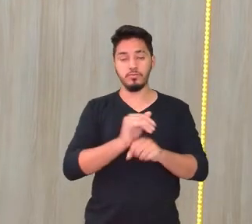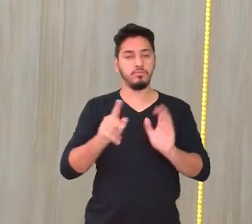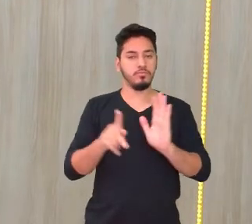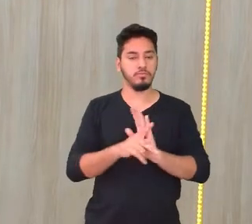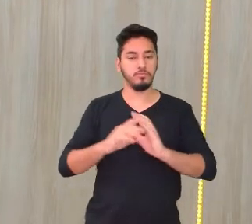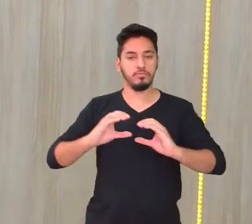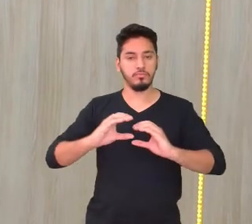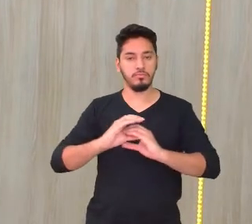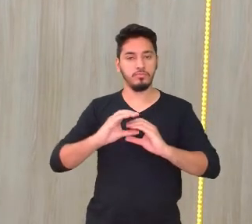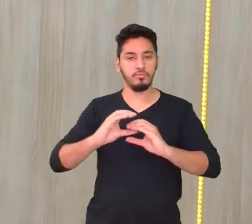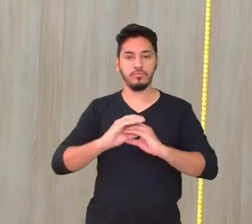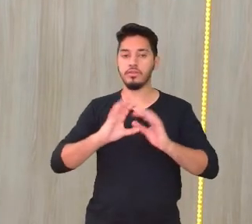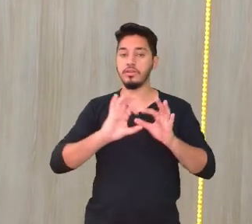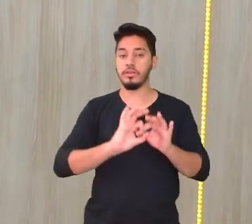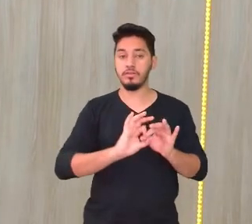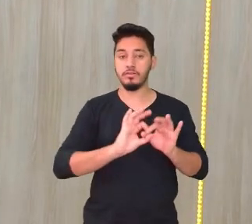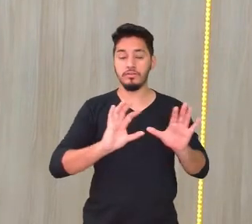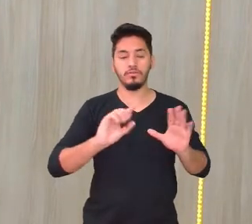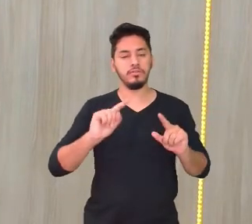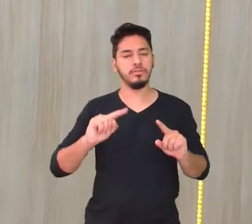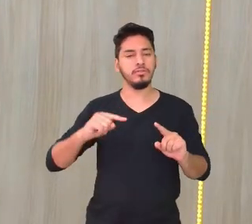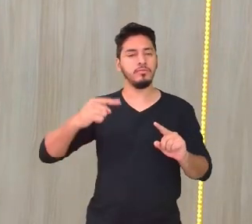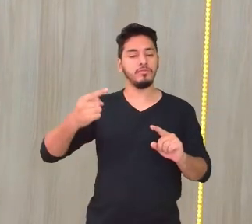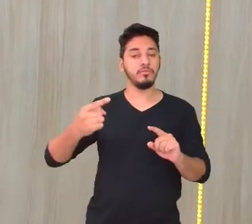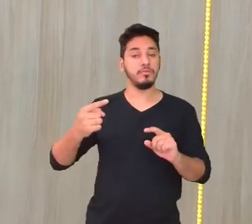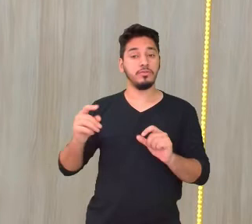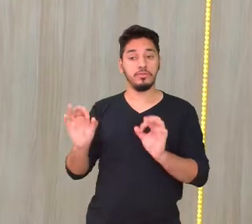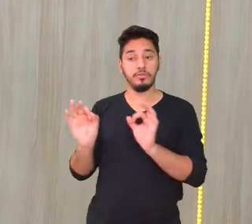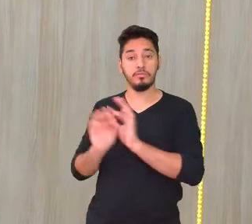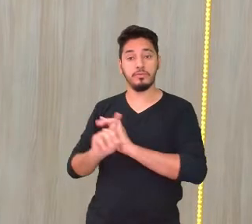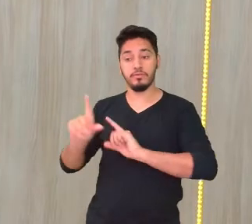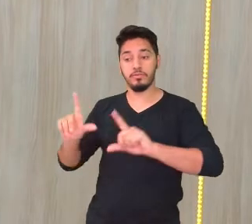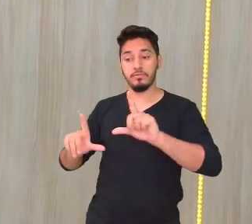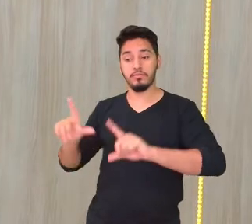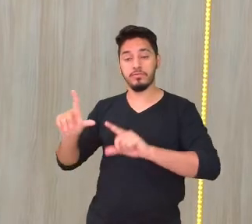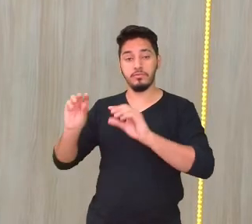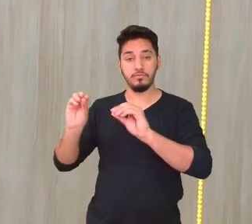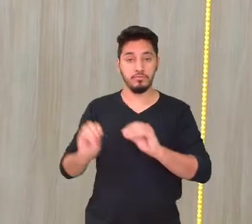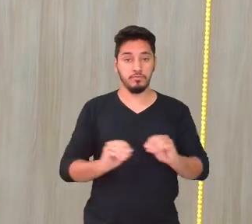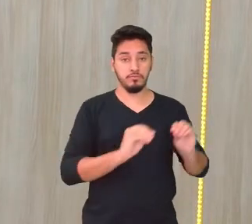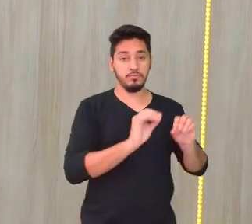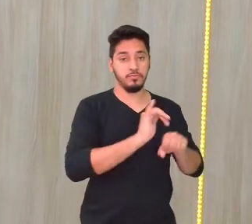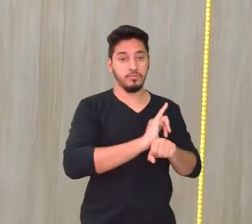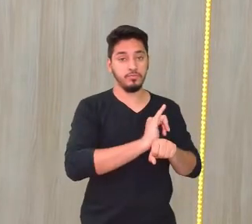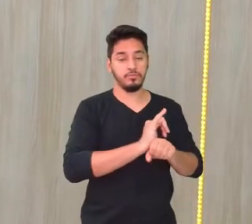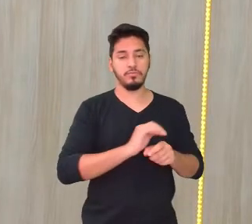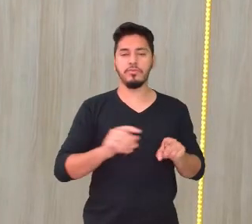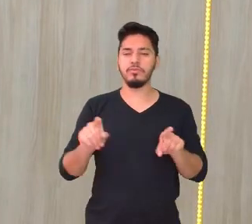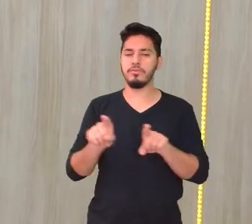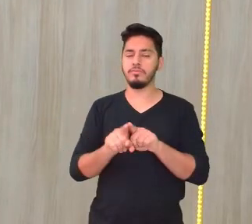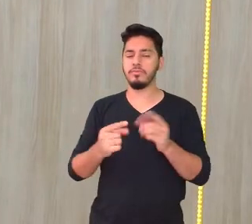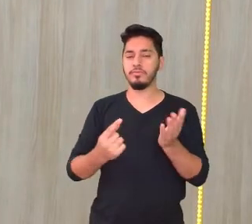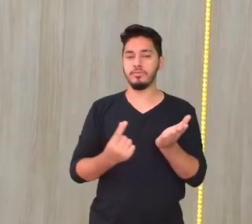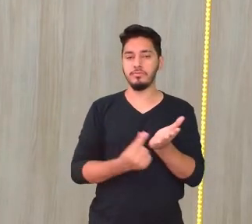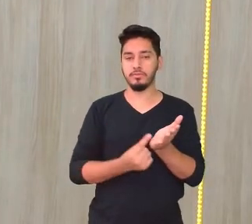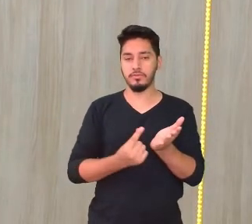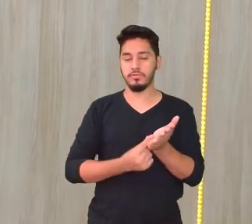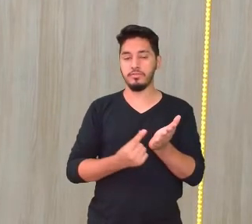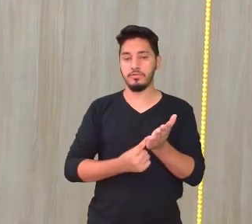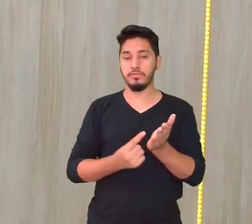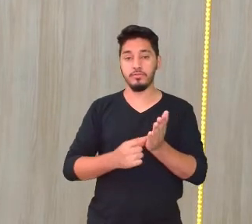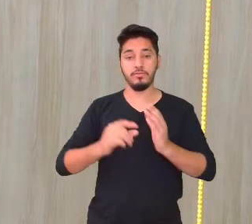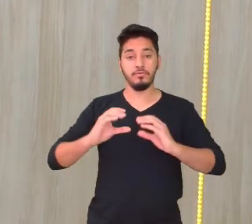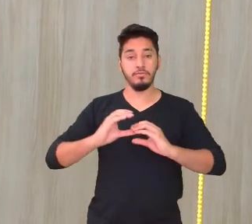Recife, que ela fica disponível logo após a exibição na TV, e também pelo aplicativo do